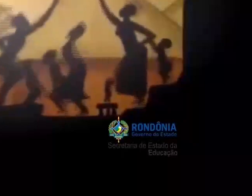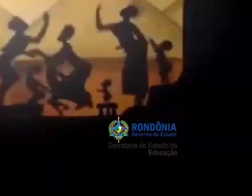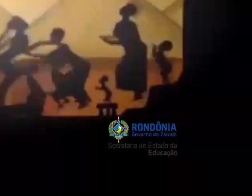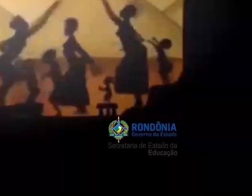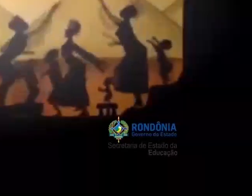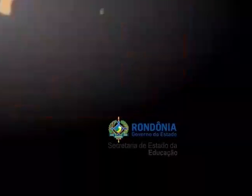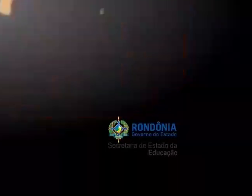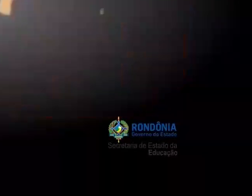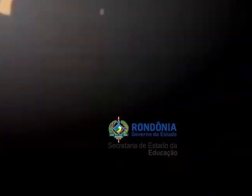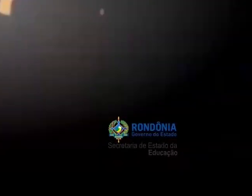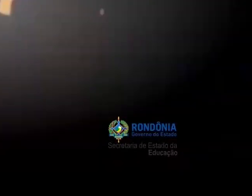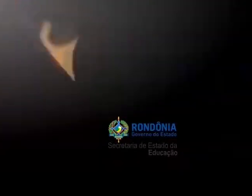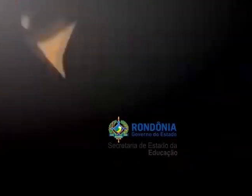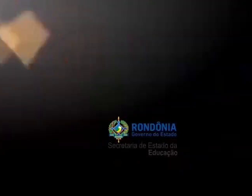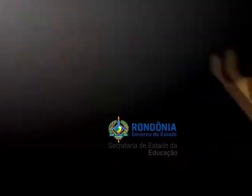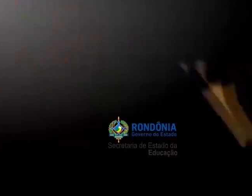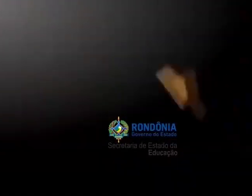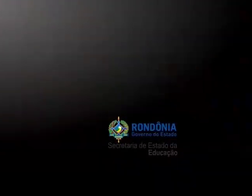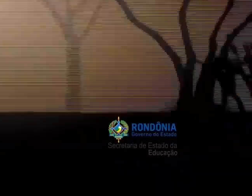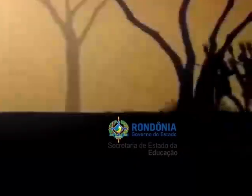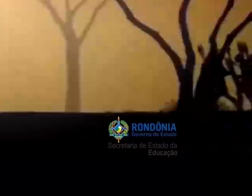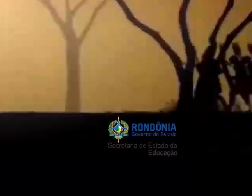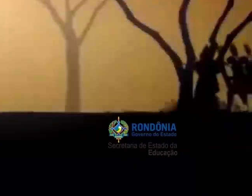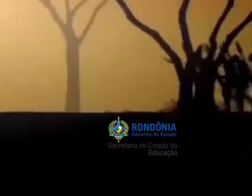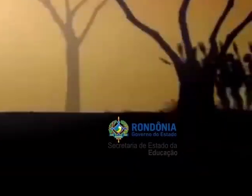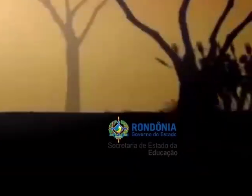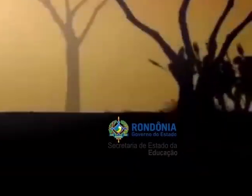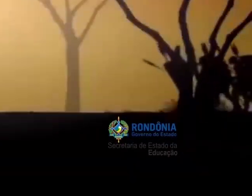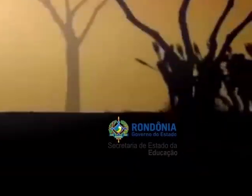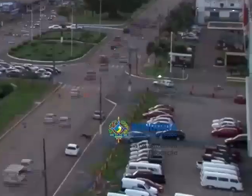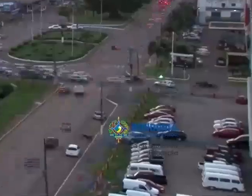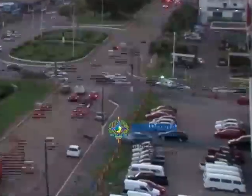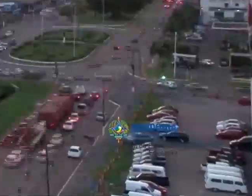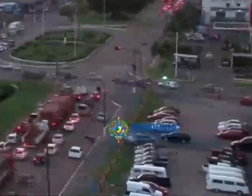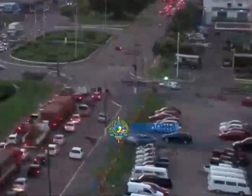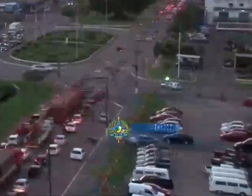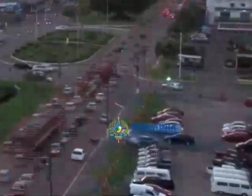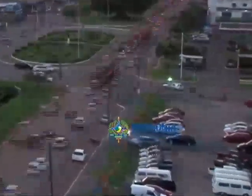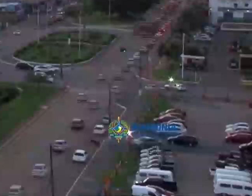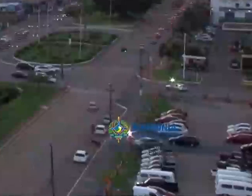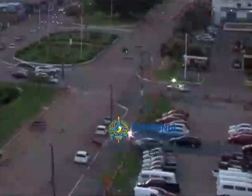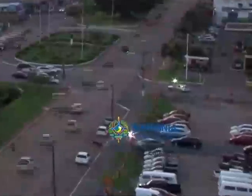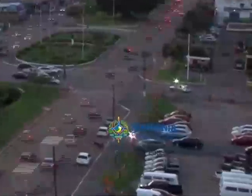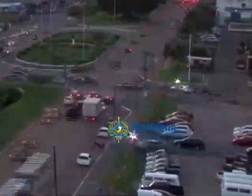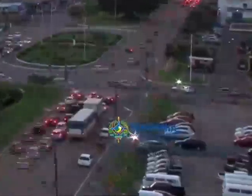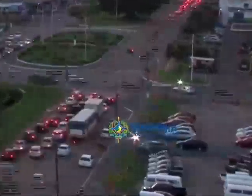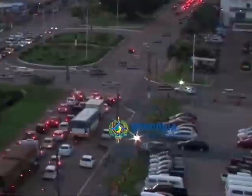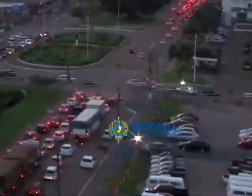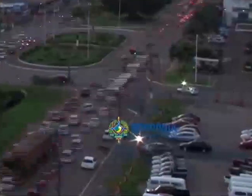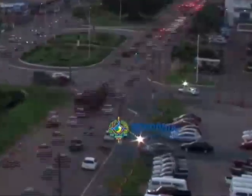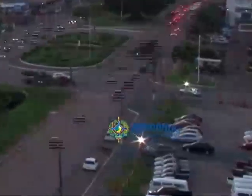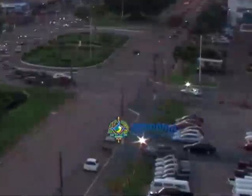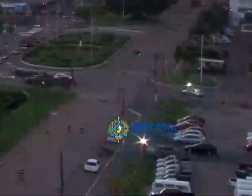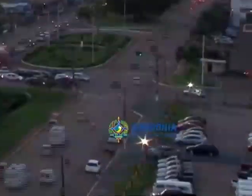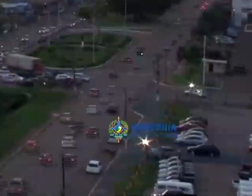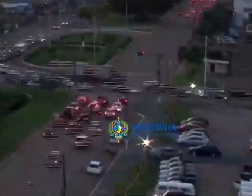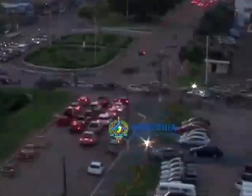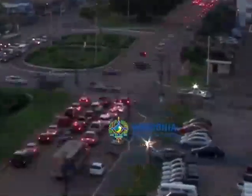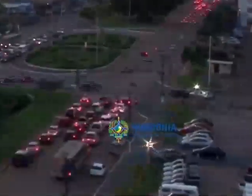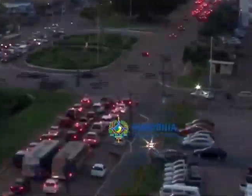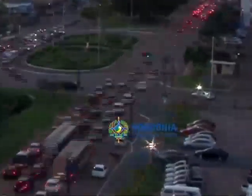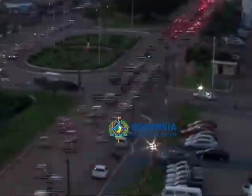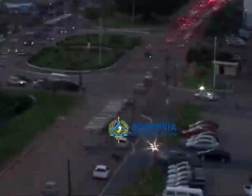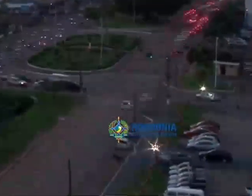são baseados em tradições da floresta amazônica e dos índios. Em Rondônia, as manifestações culturais deram origem